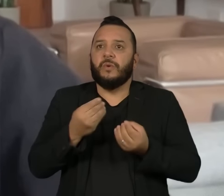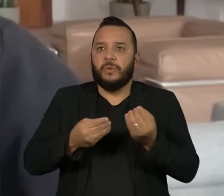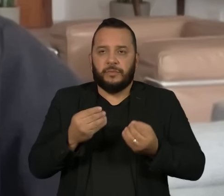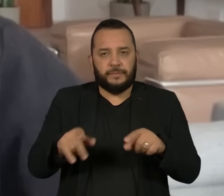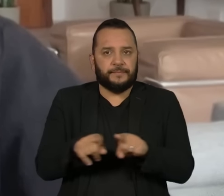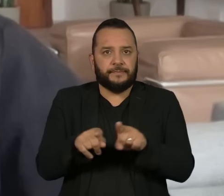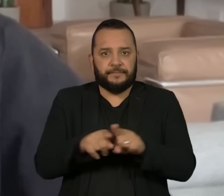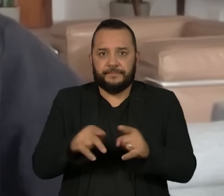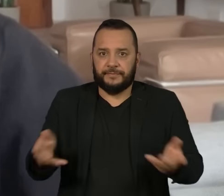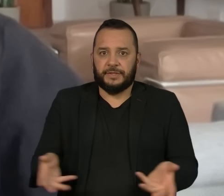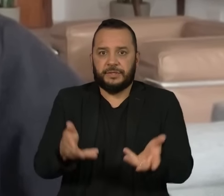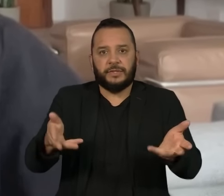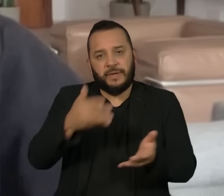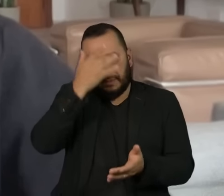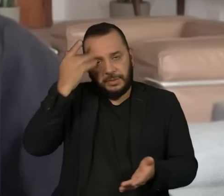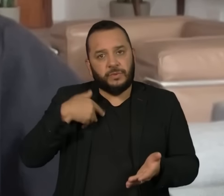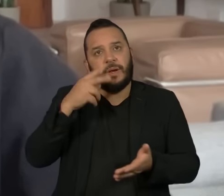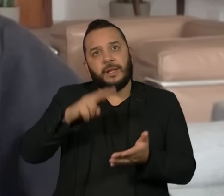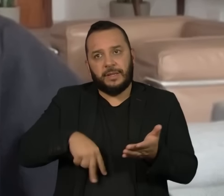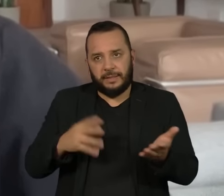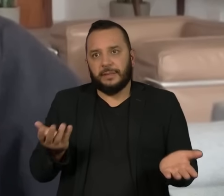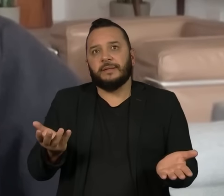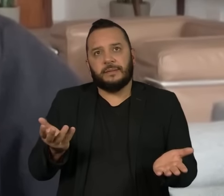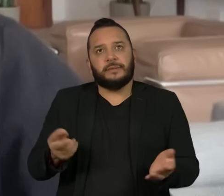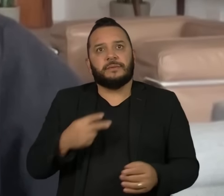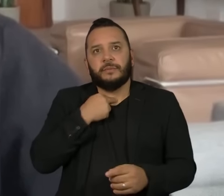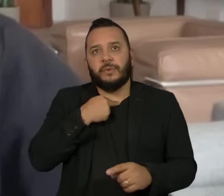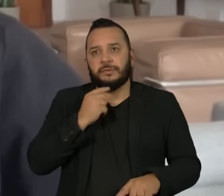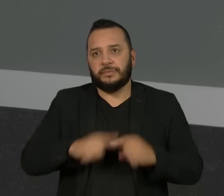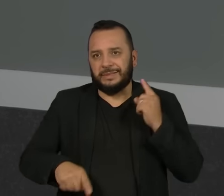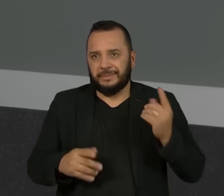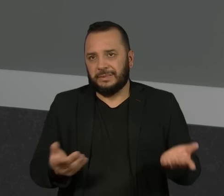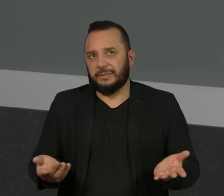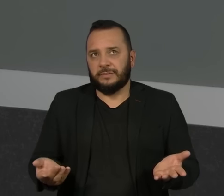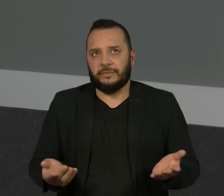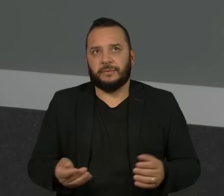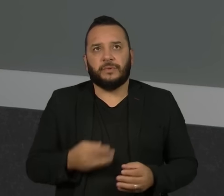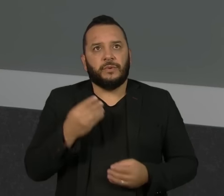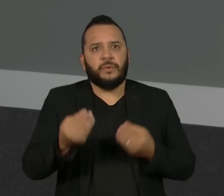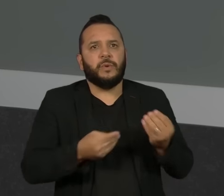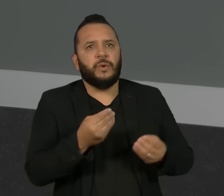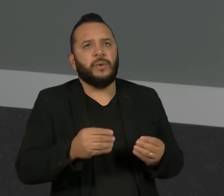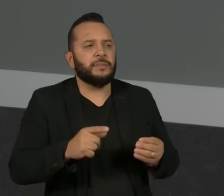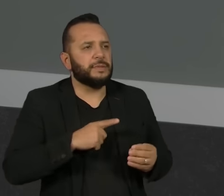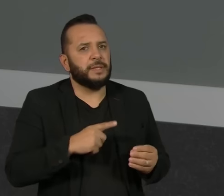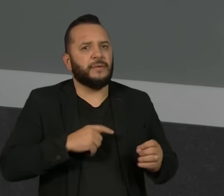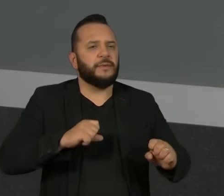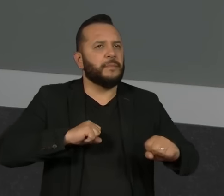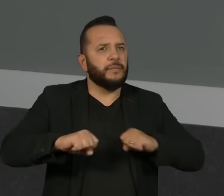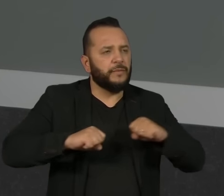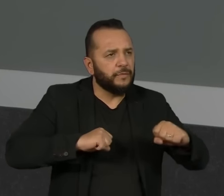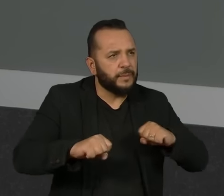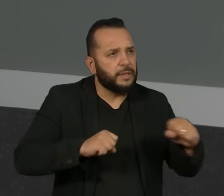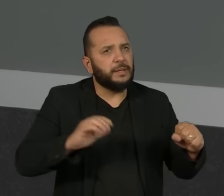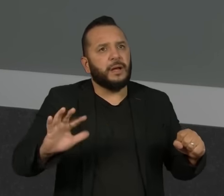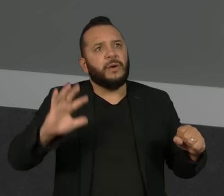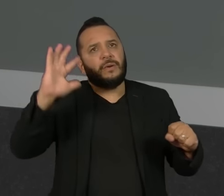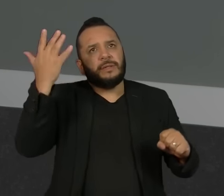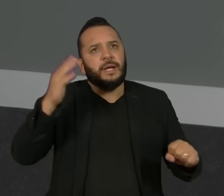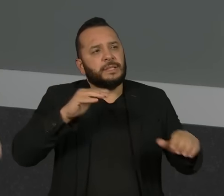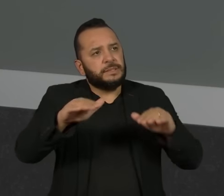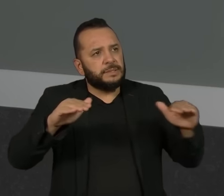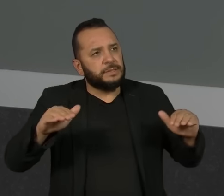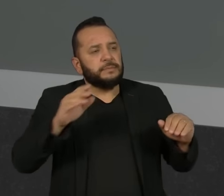as pessoas a ler sem ter que ser por meio da censura. Como é que você vê esses movimentos que acontecem, às vezes